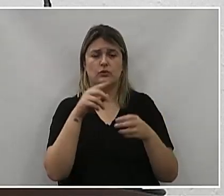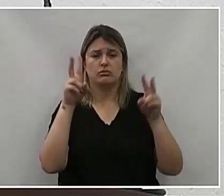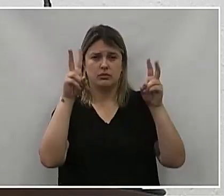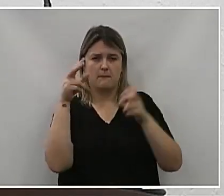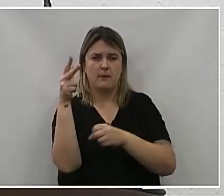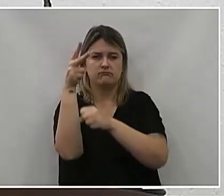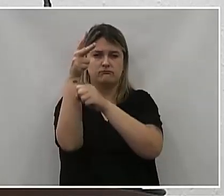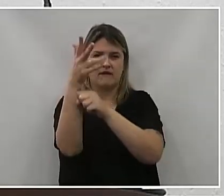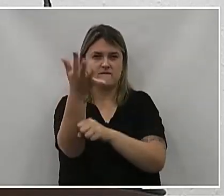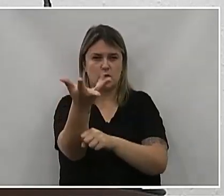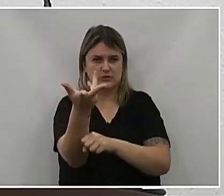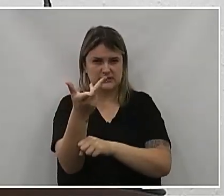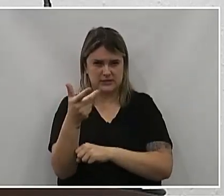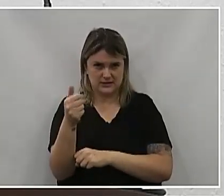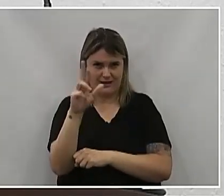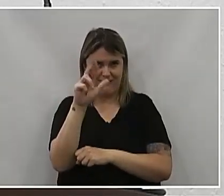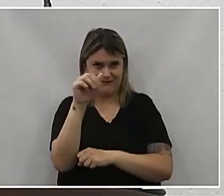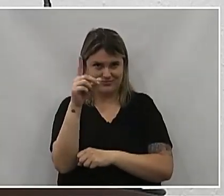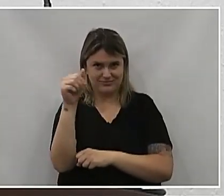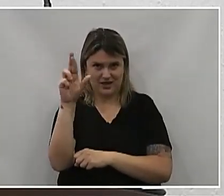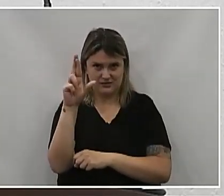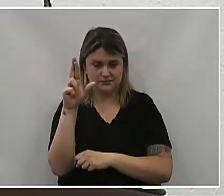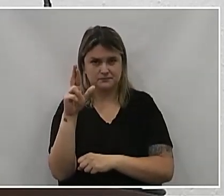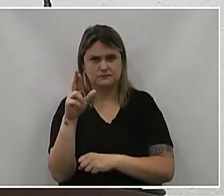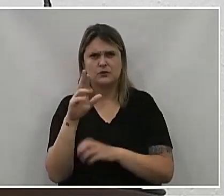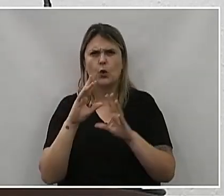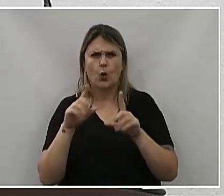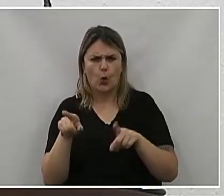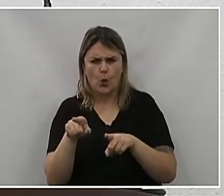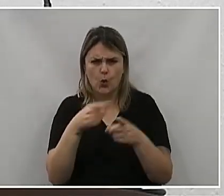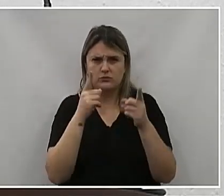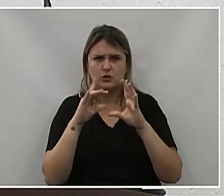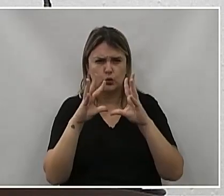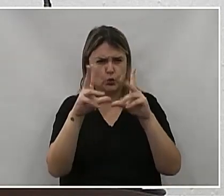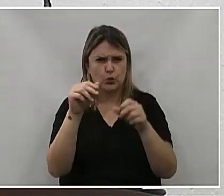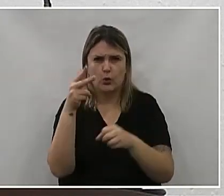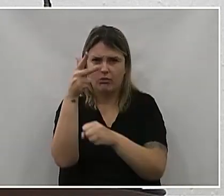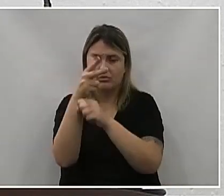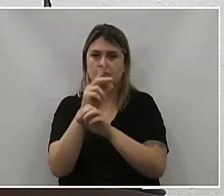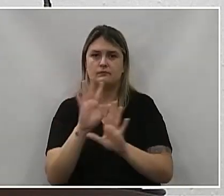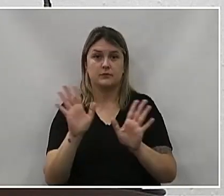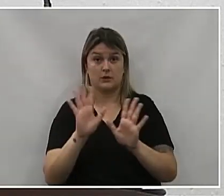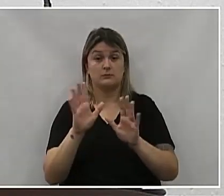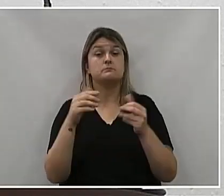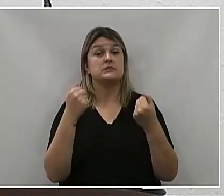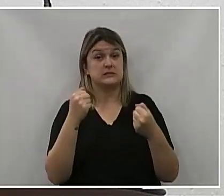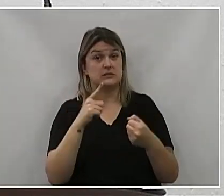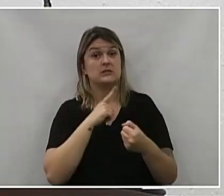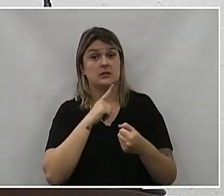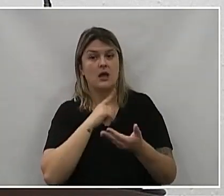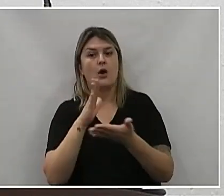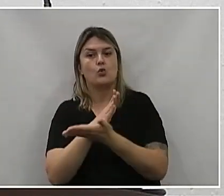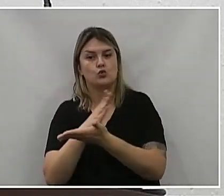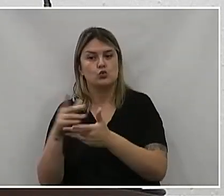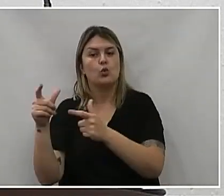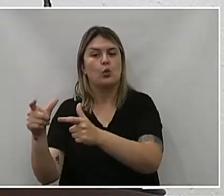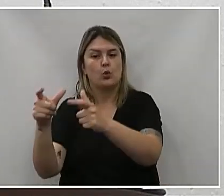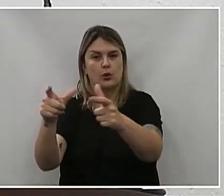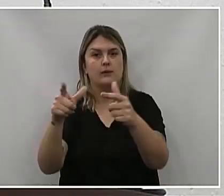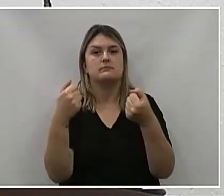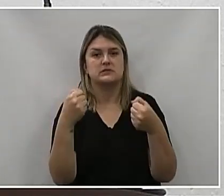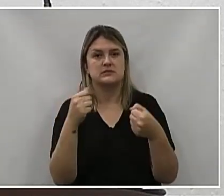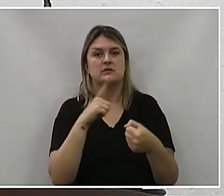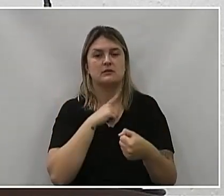radares. Quero deixar uma coisa bem clara, eu não sou contra totalmente a instalação de radares. Eu acho que tem que ter pontos na nossa cidade que tem que ter